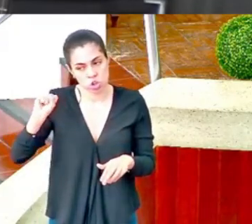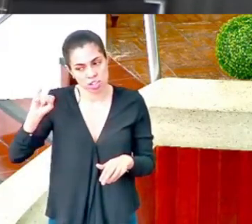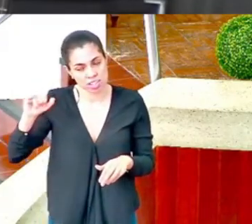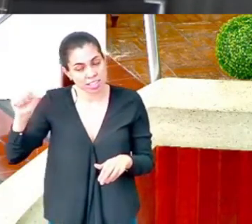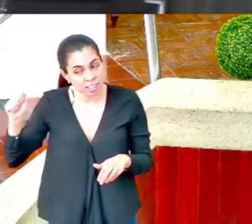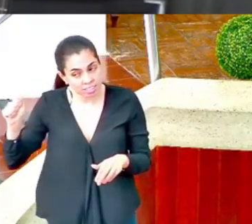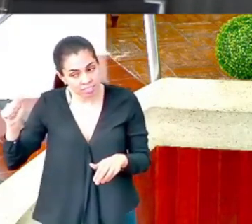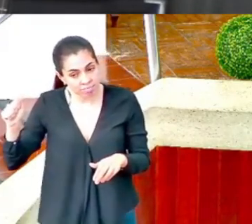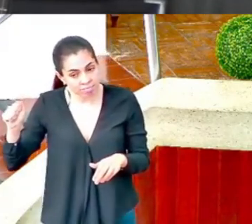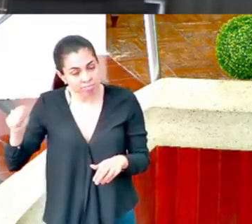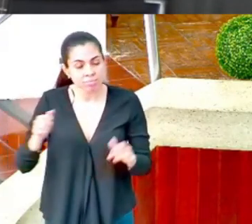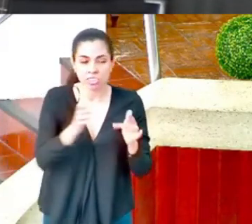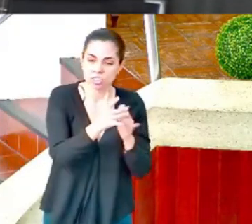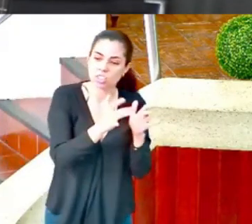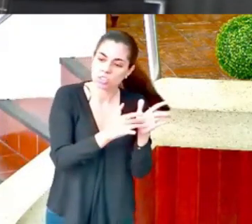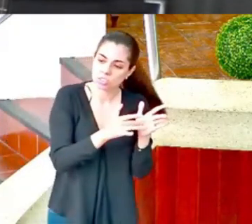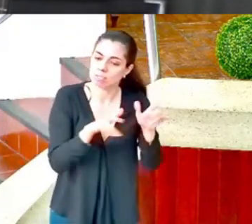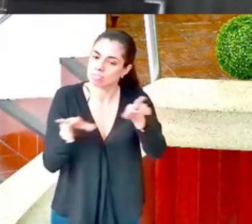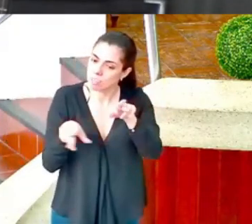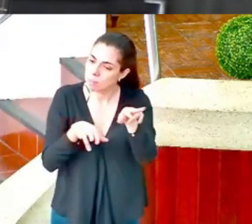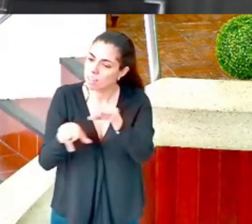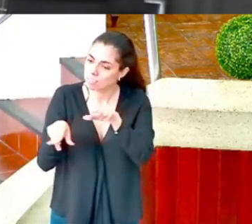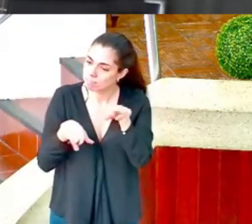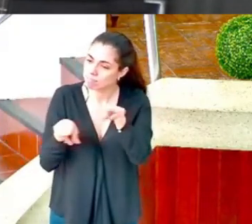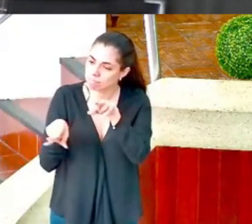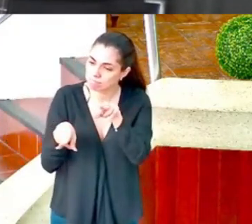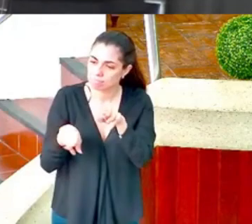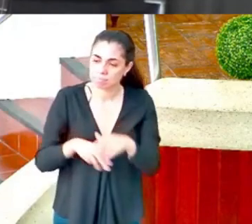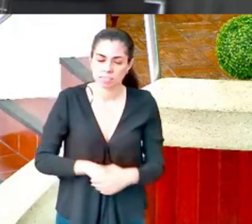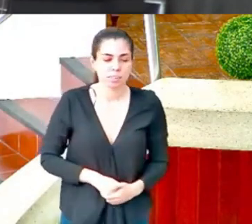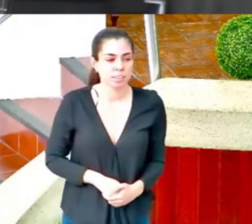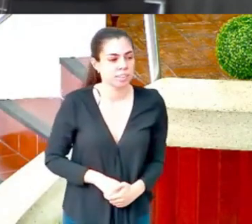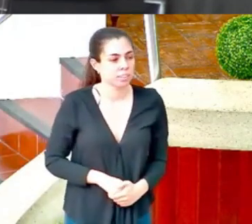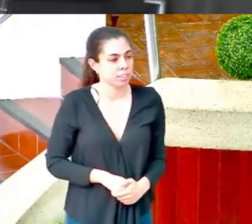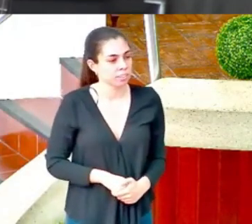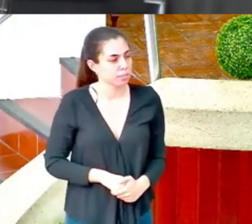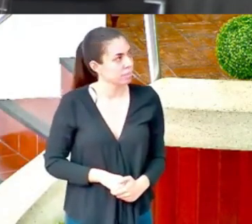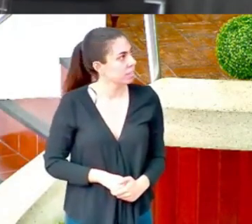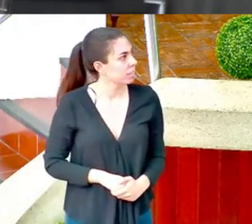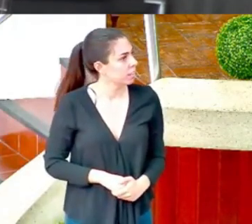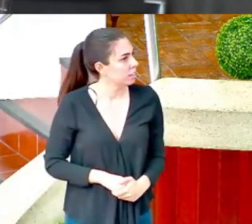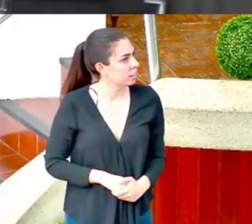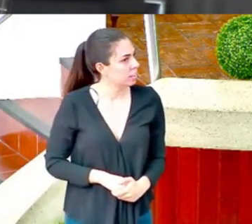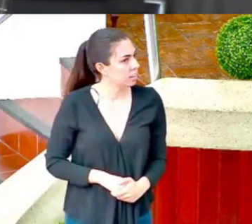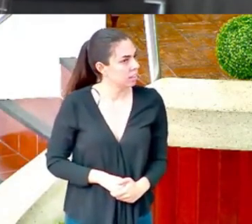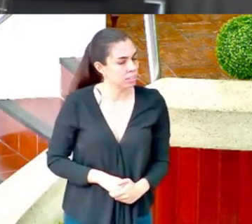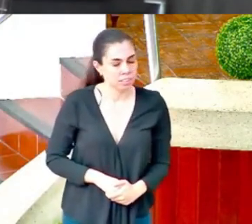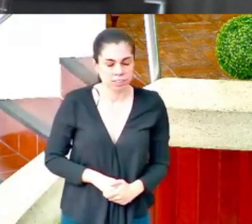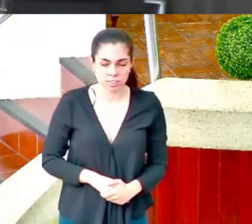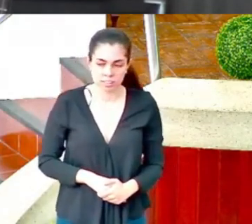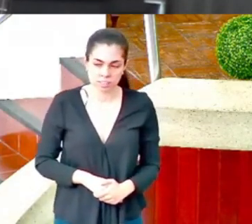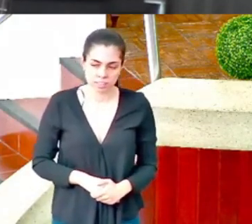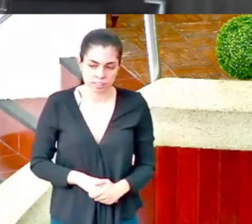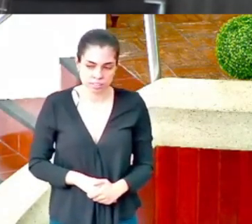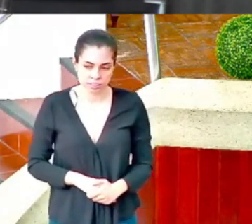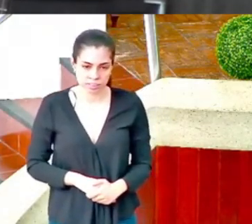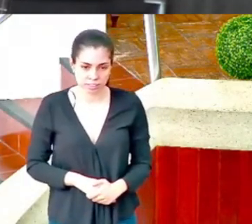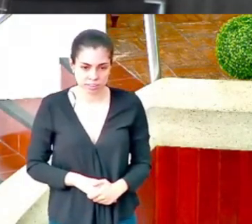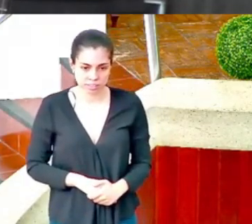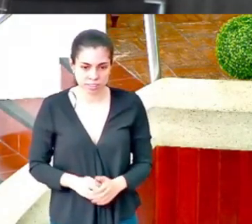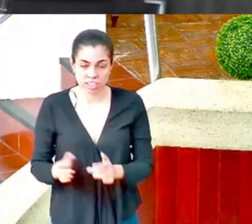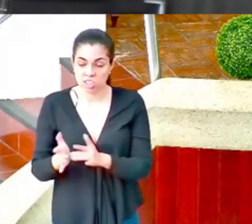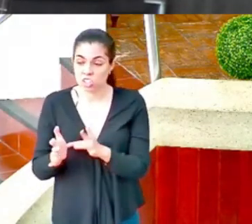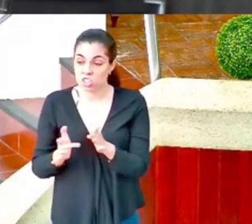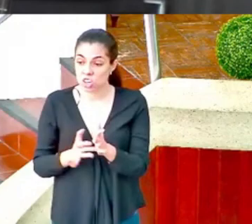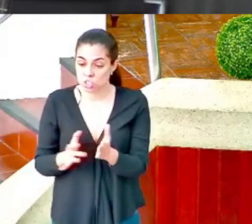trazer aqui como aplicação, meus irmãos, é que Jesus Cristo, como Josias, nos leva a todos diante